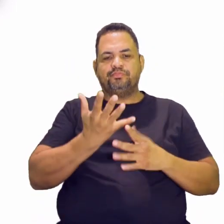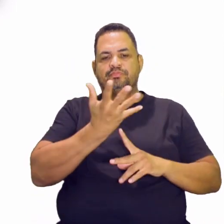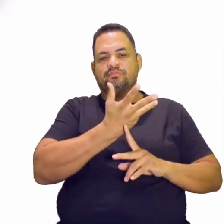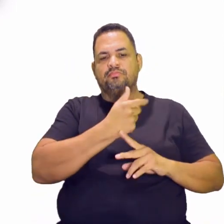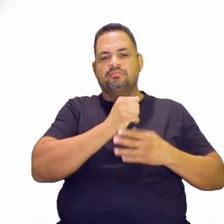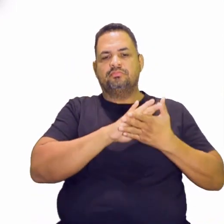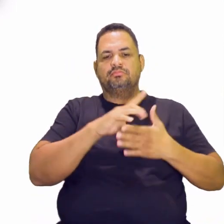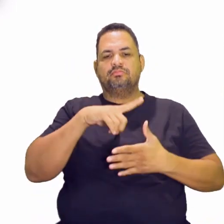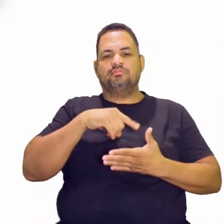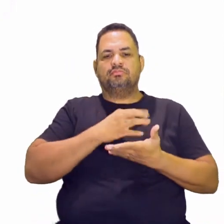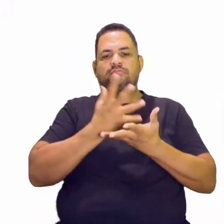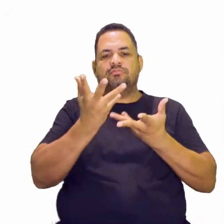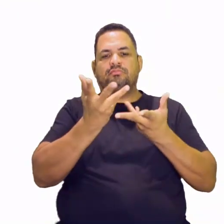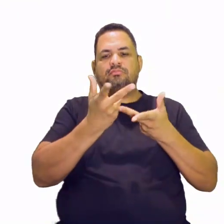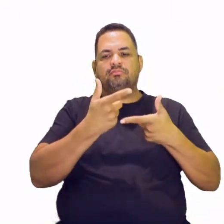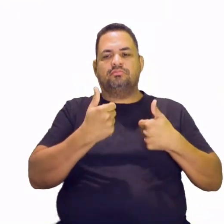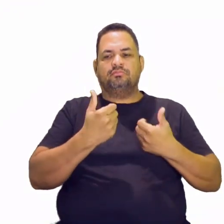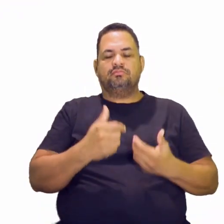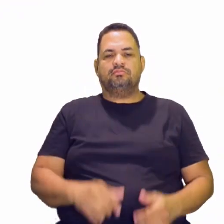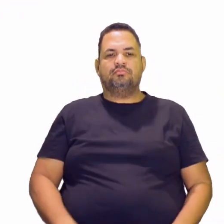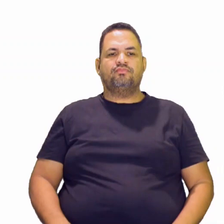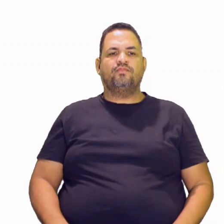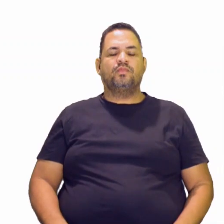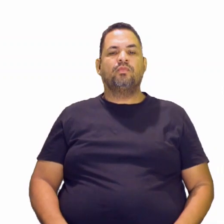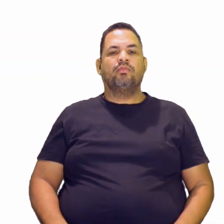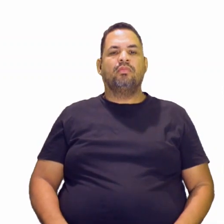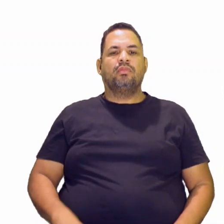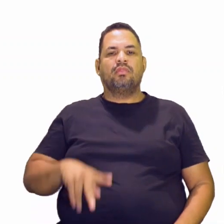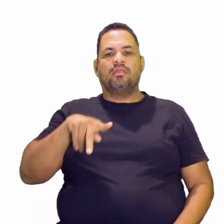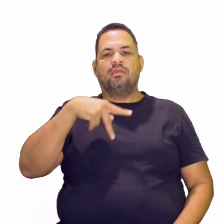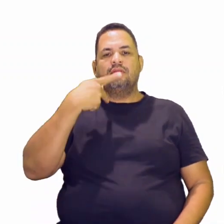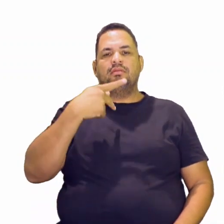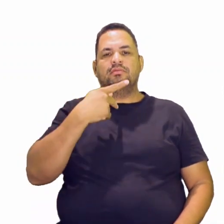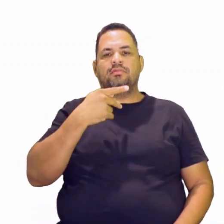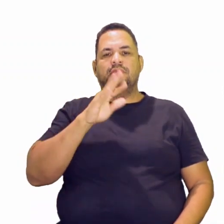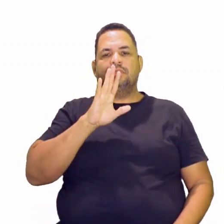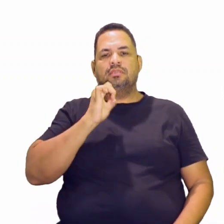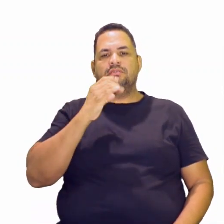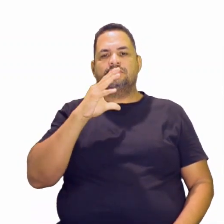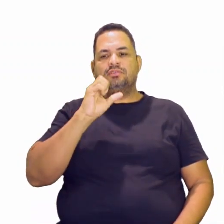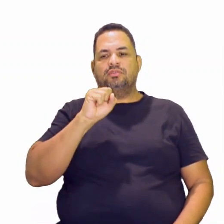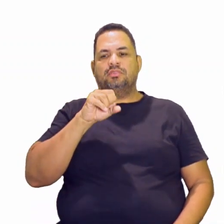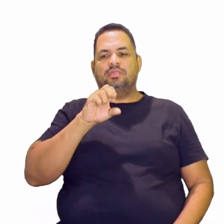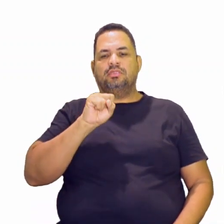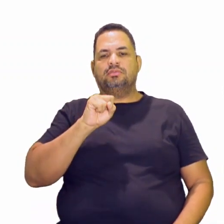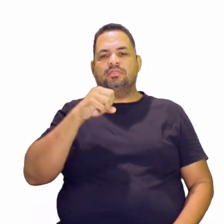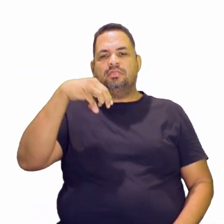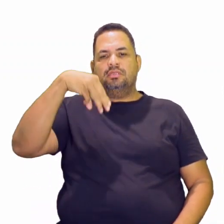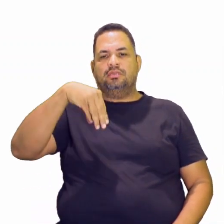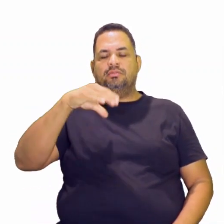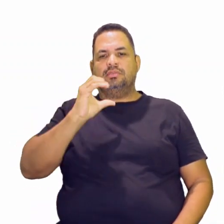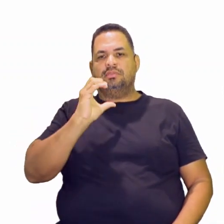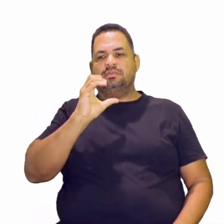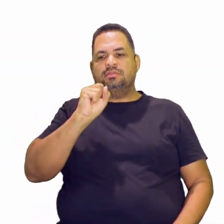várias habilidades. Falamos dos Racionais MCs, né,